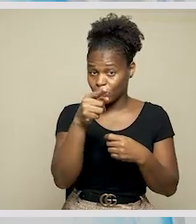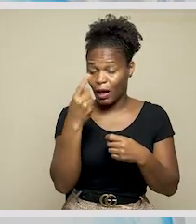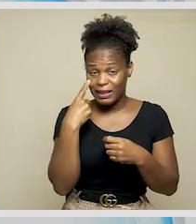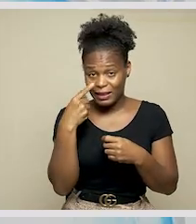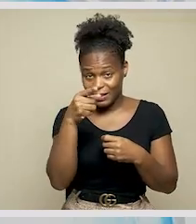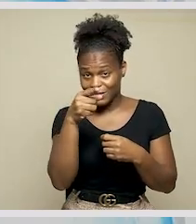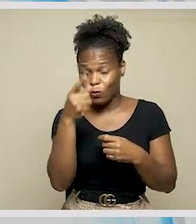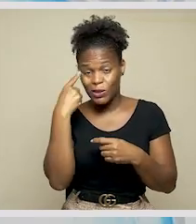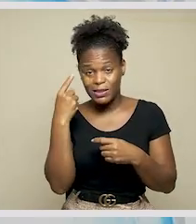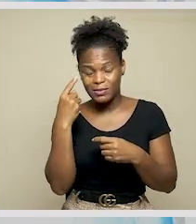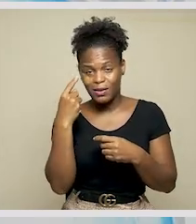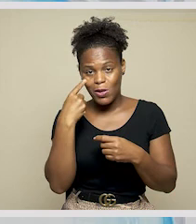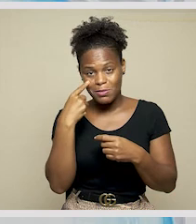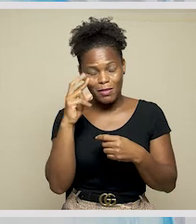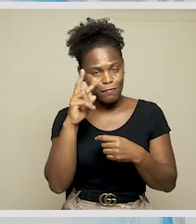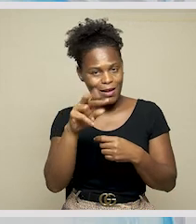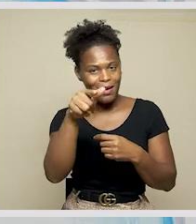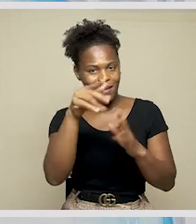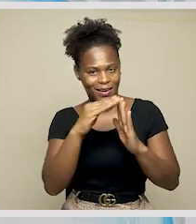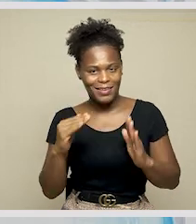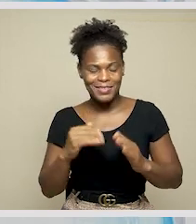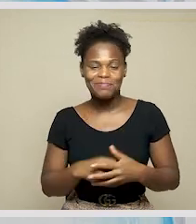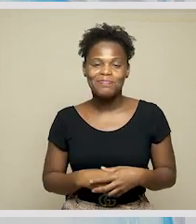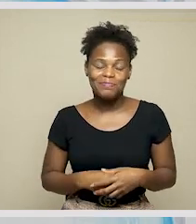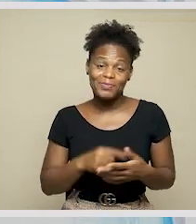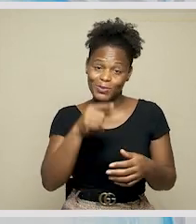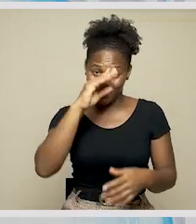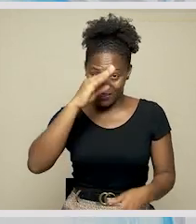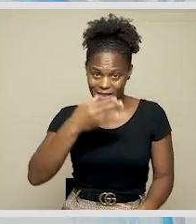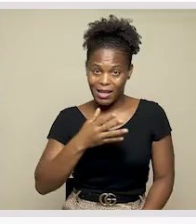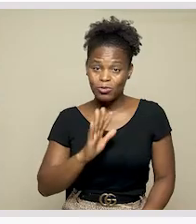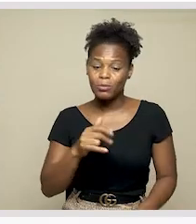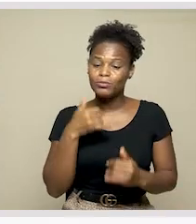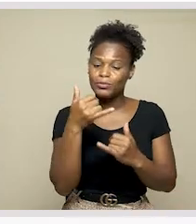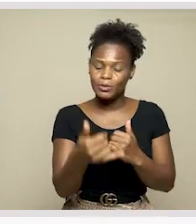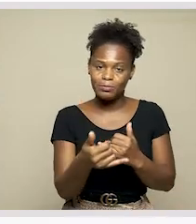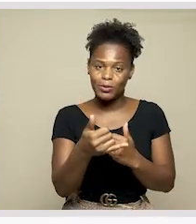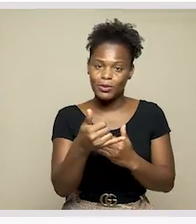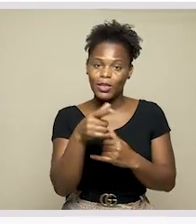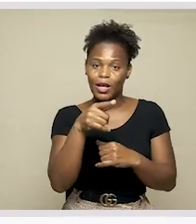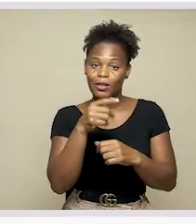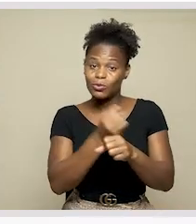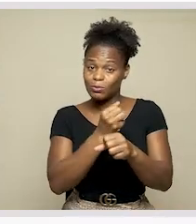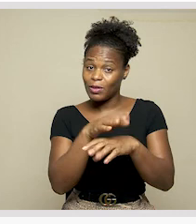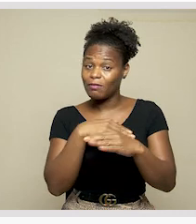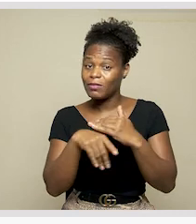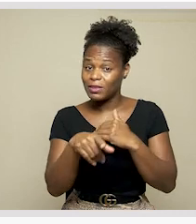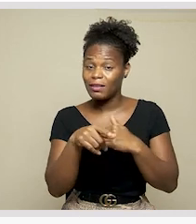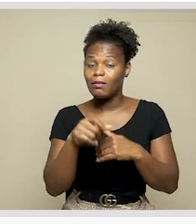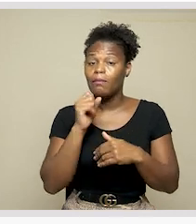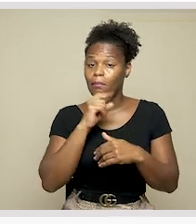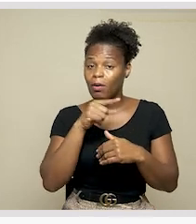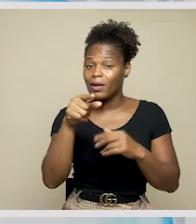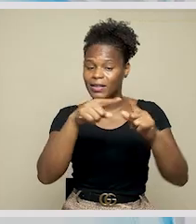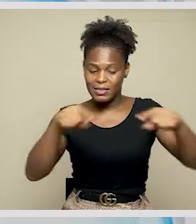Então, duas questões para testarem o vosso conhecimento aí em casa. Já sabem que, depois de fazer